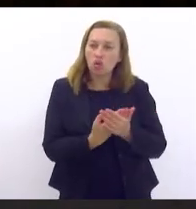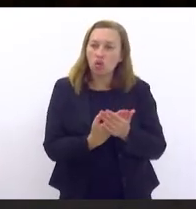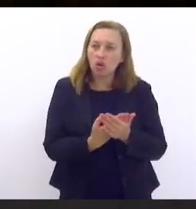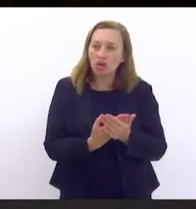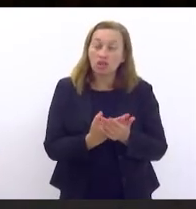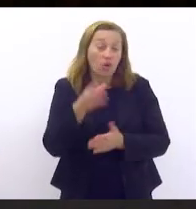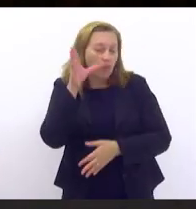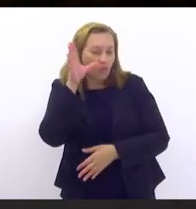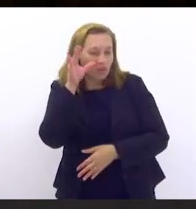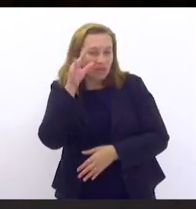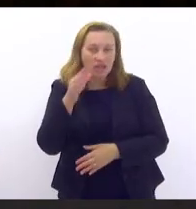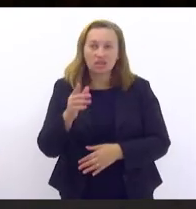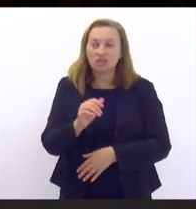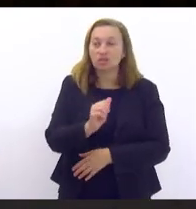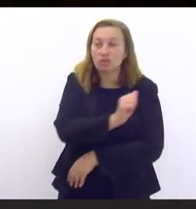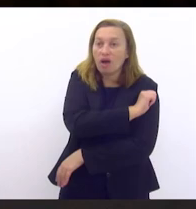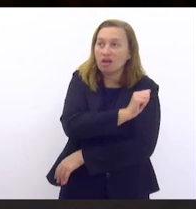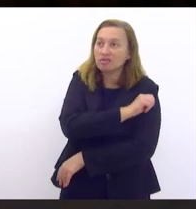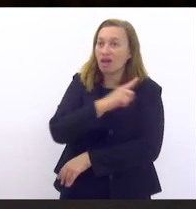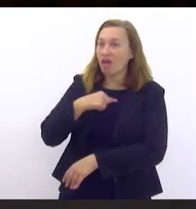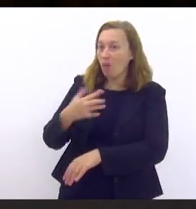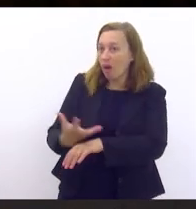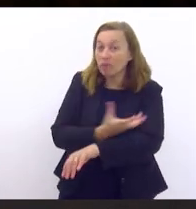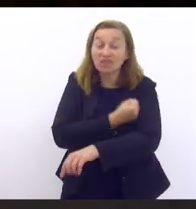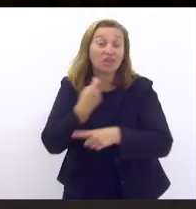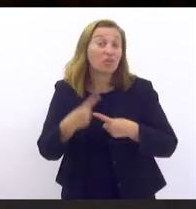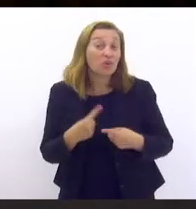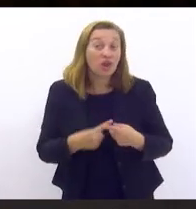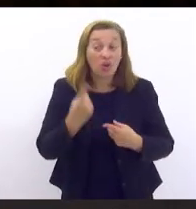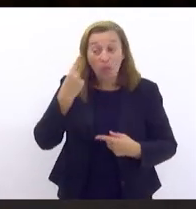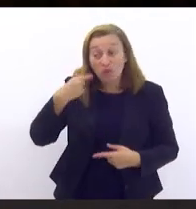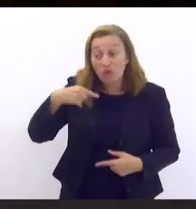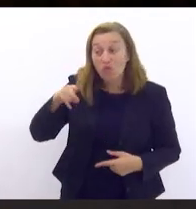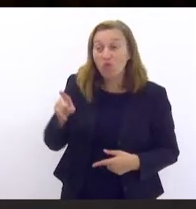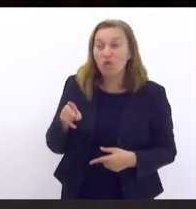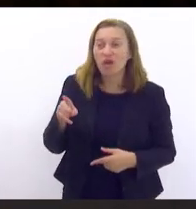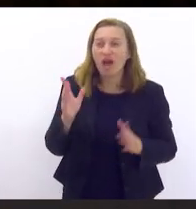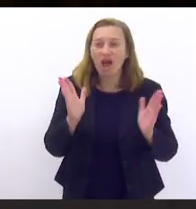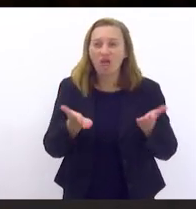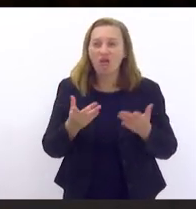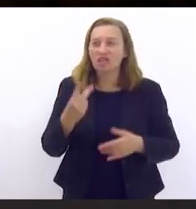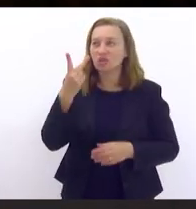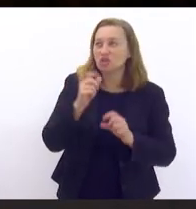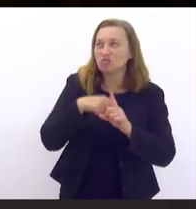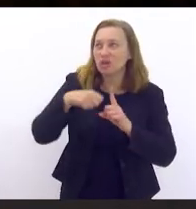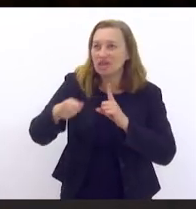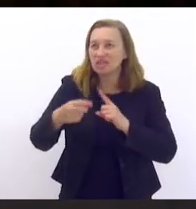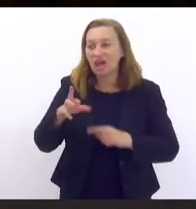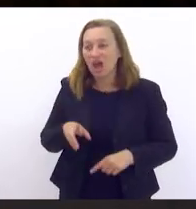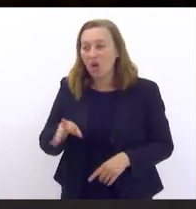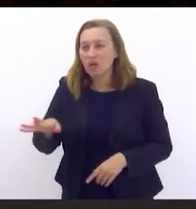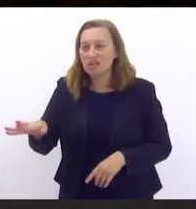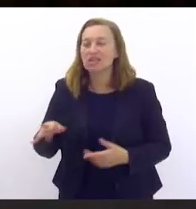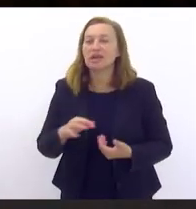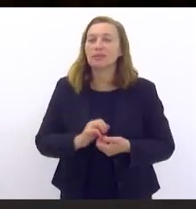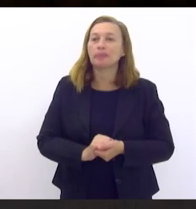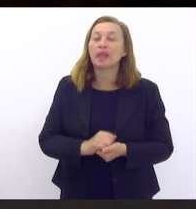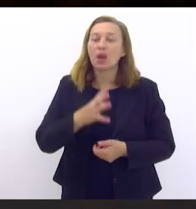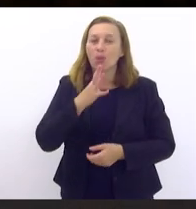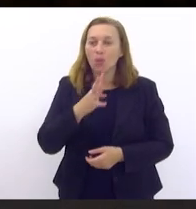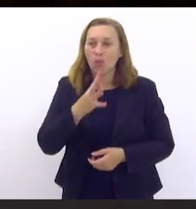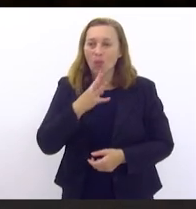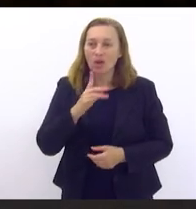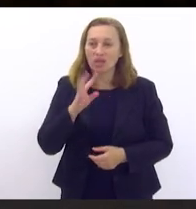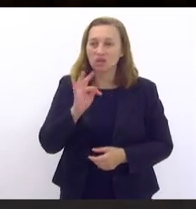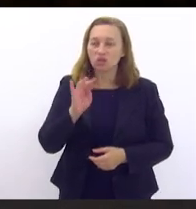gera a curiosidade da Lula e eu fiquei emocionada porque quando eu fui agora tem dois meses na Rocinha é conhecer